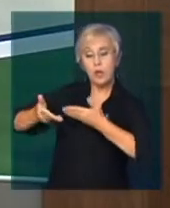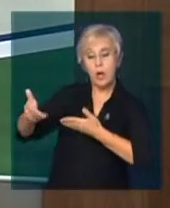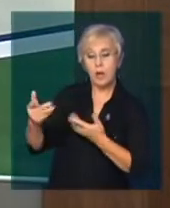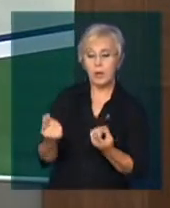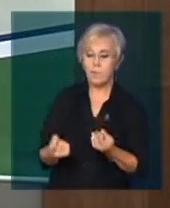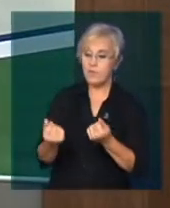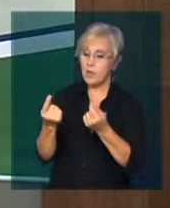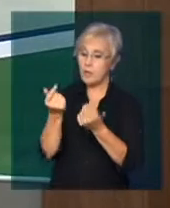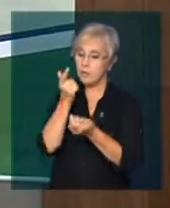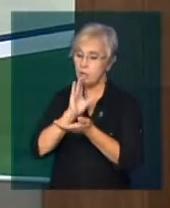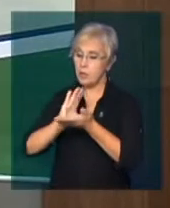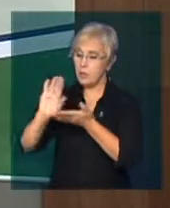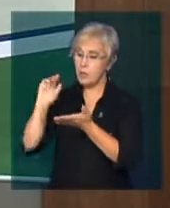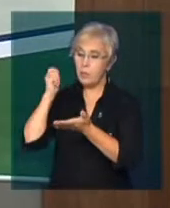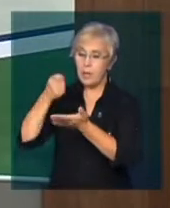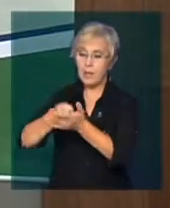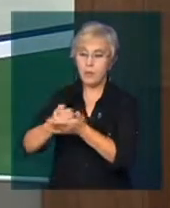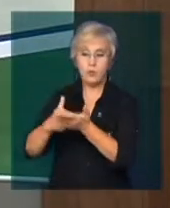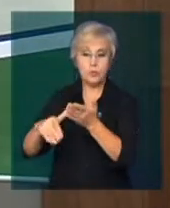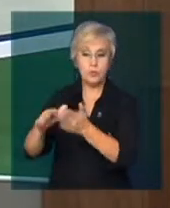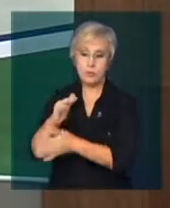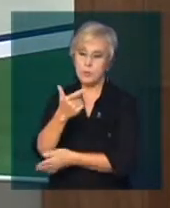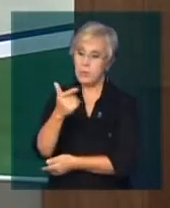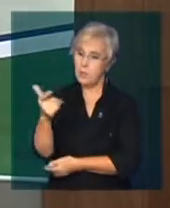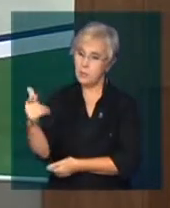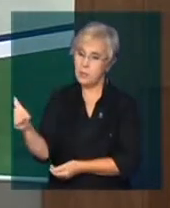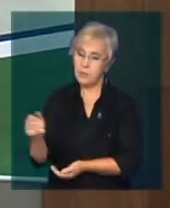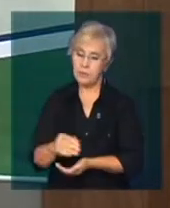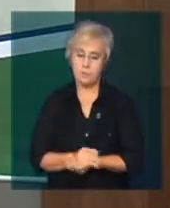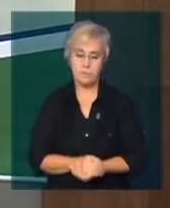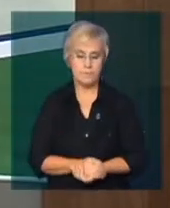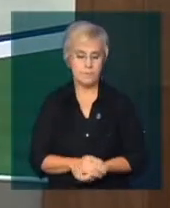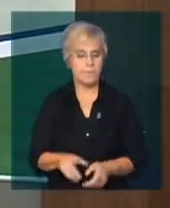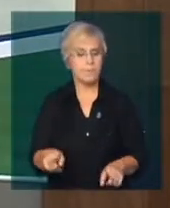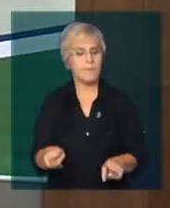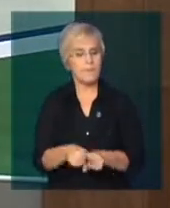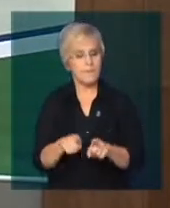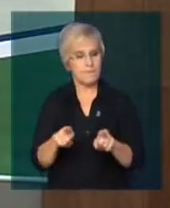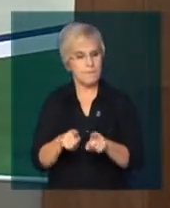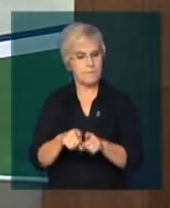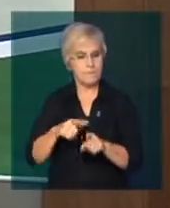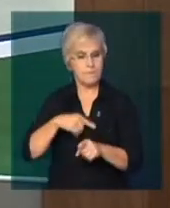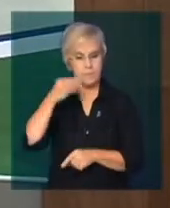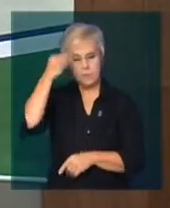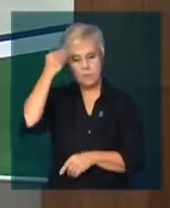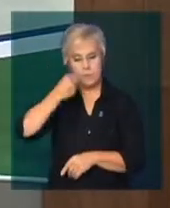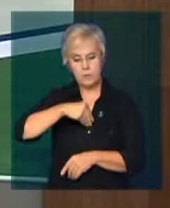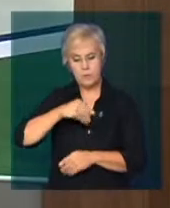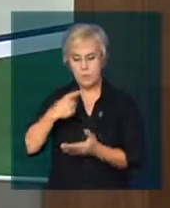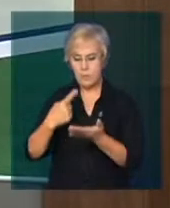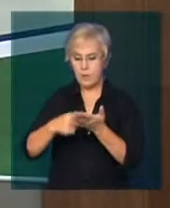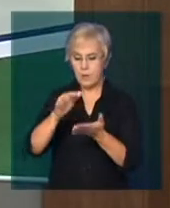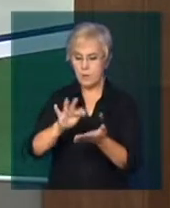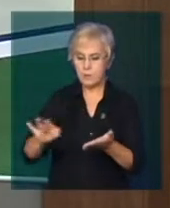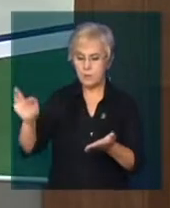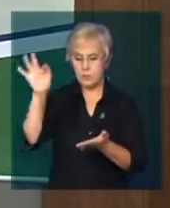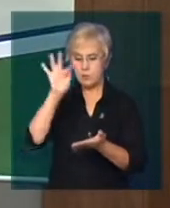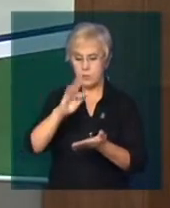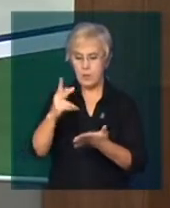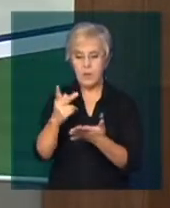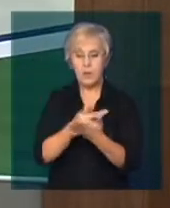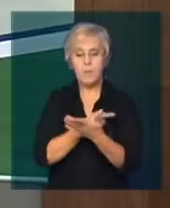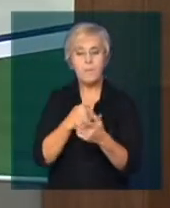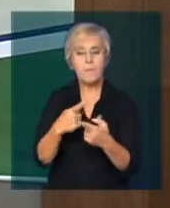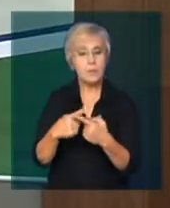para o cumprimento dessas responsabilidades. Também, o enfraquecimento do Pacto Federativo se deve